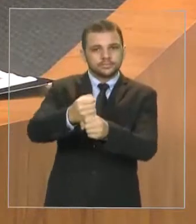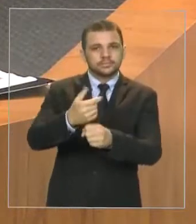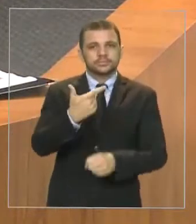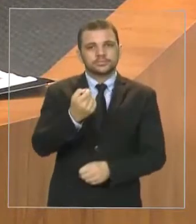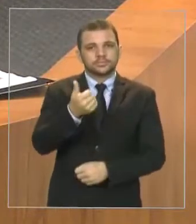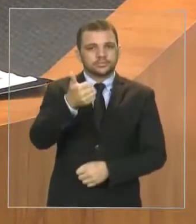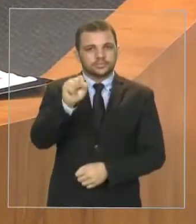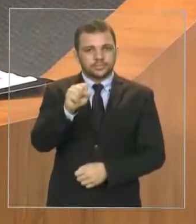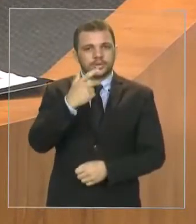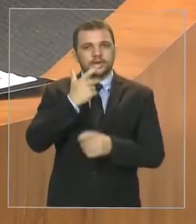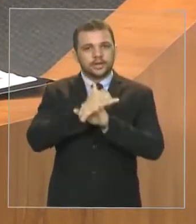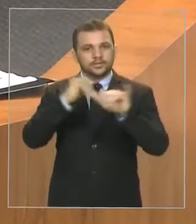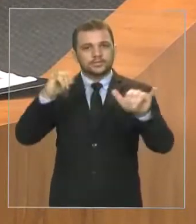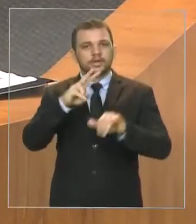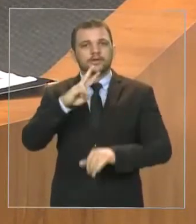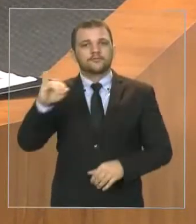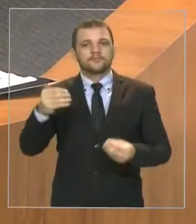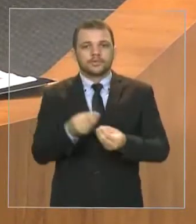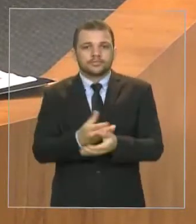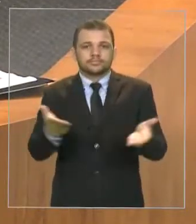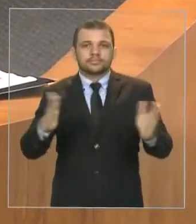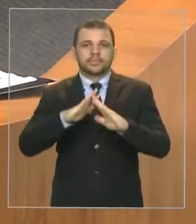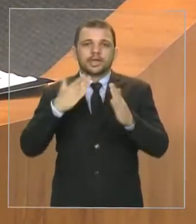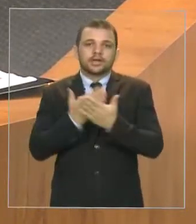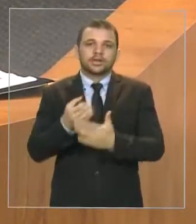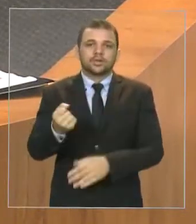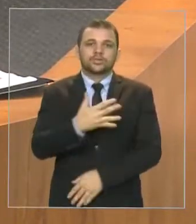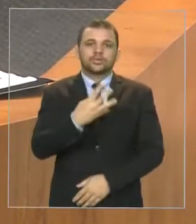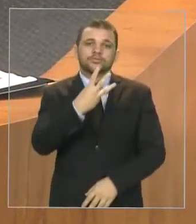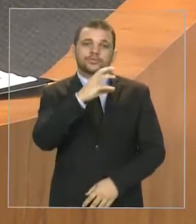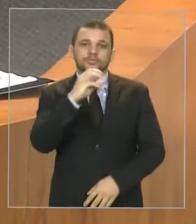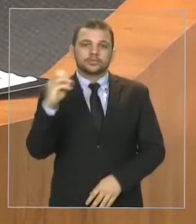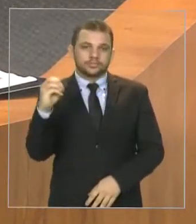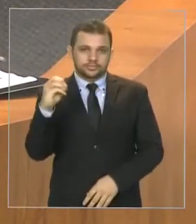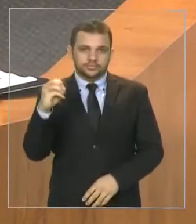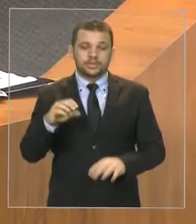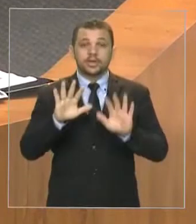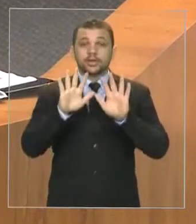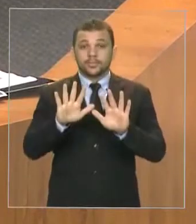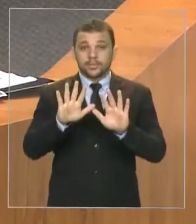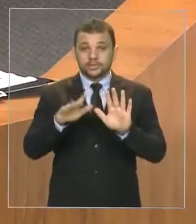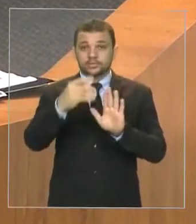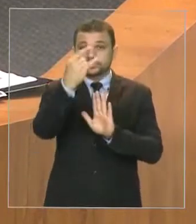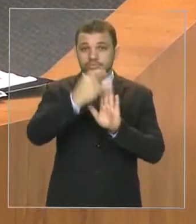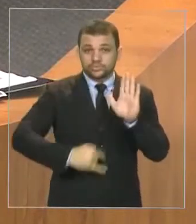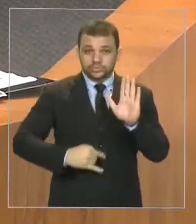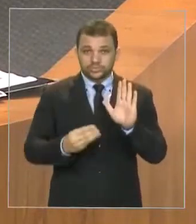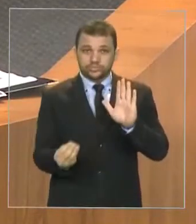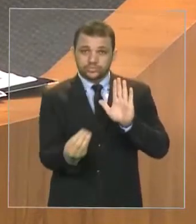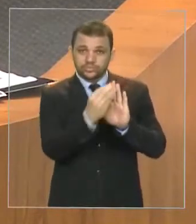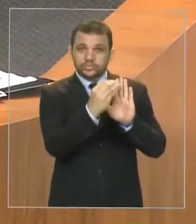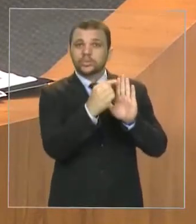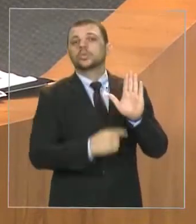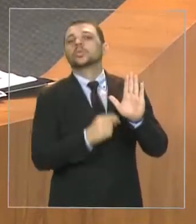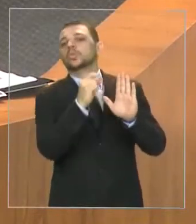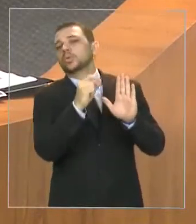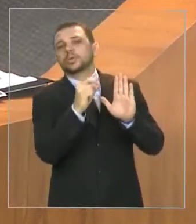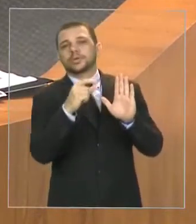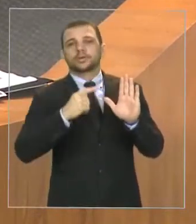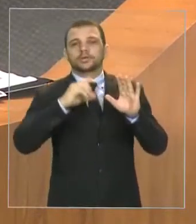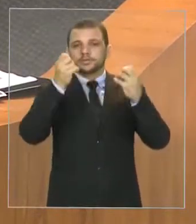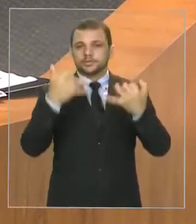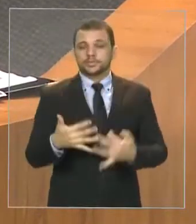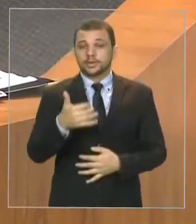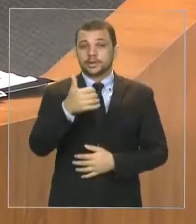novas escolas. Só que o documento diz que até agora tem 9 escolas construídas, 10 escolas